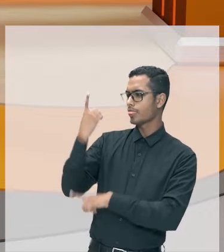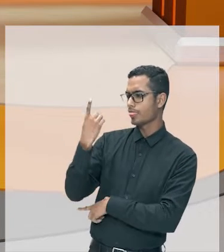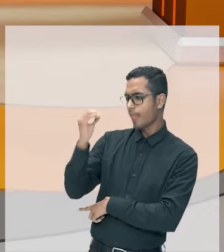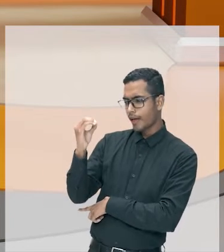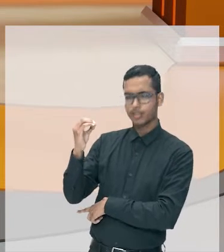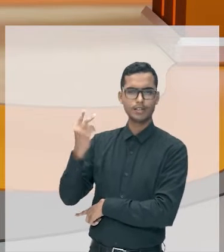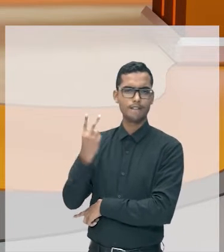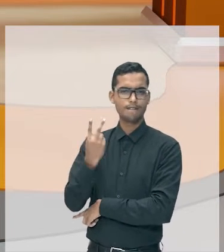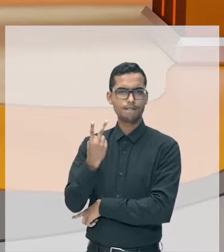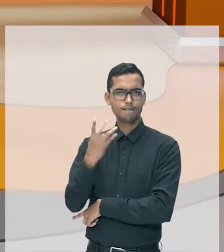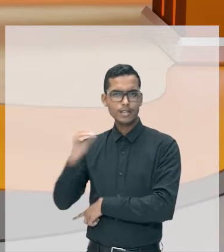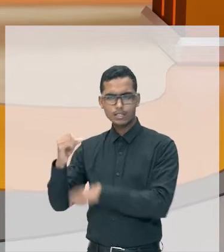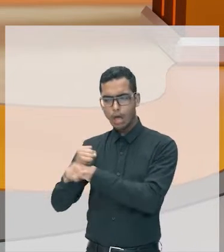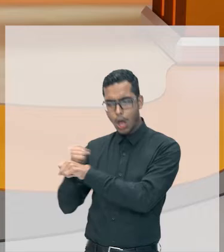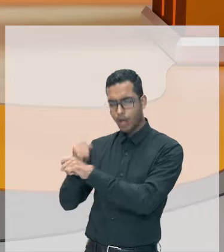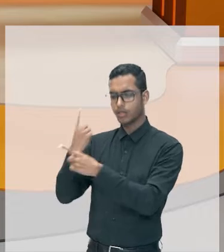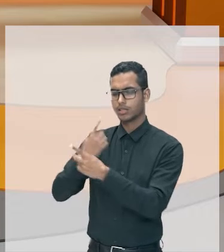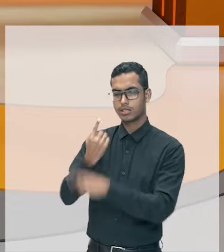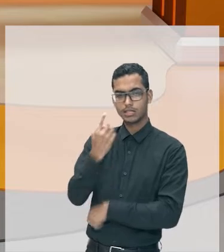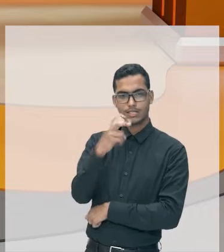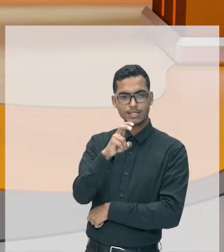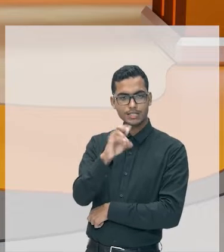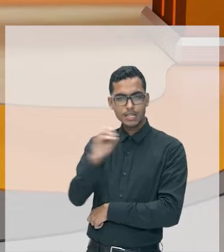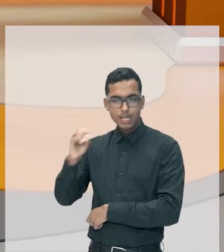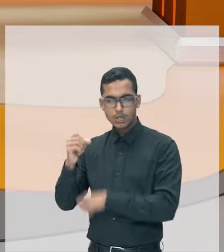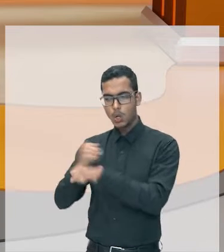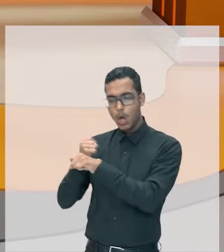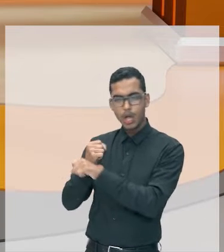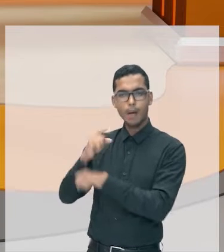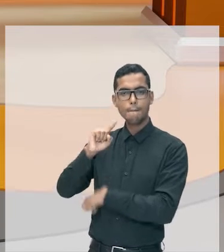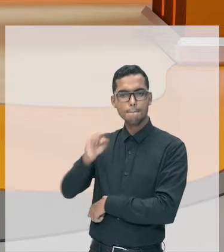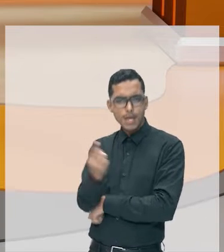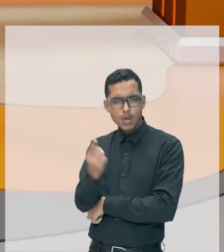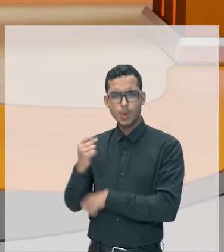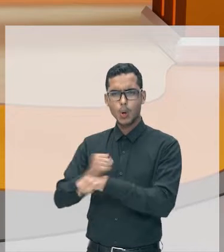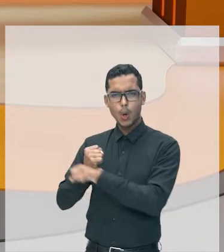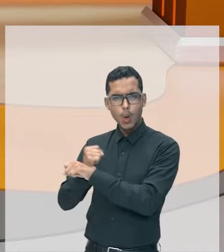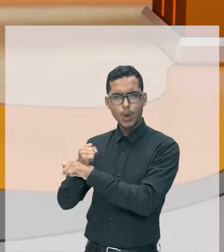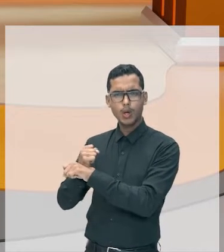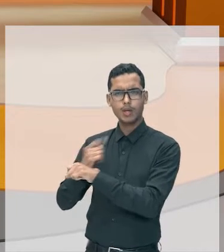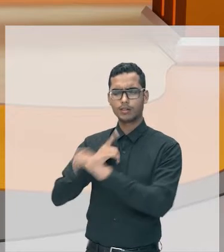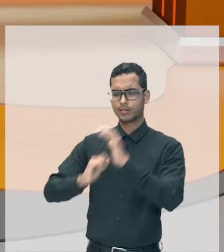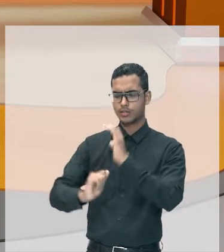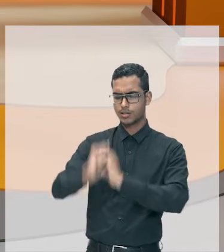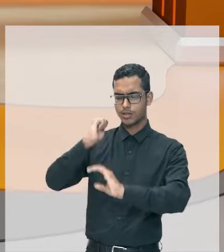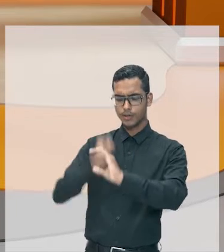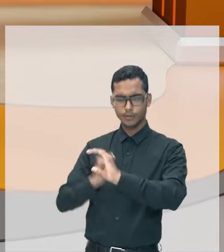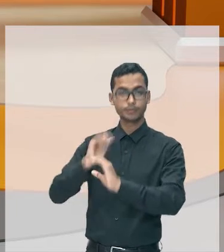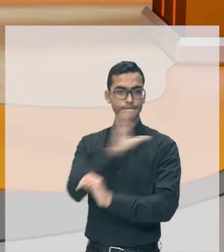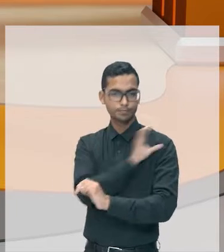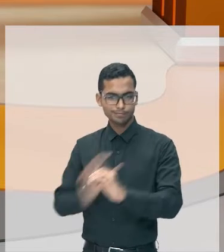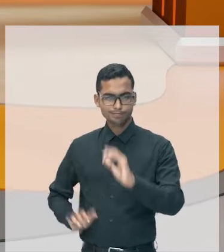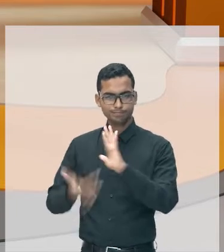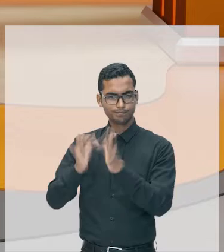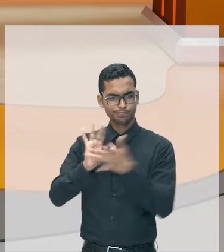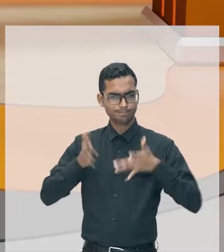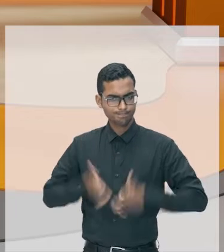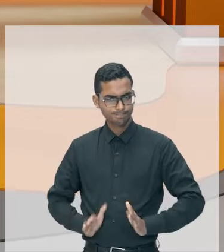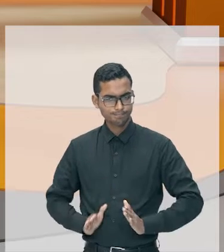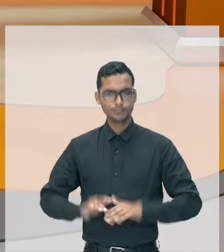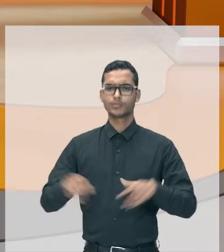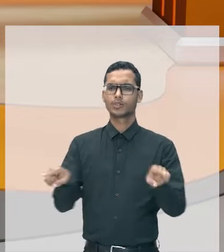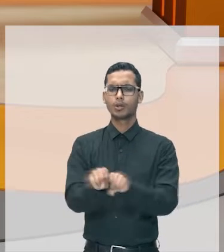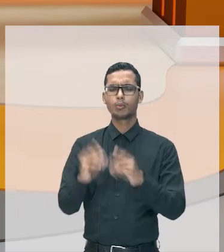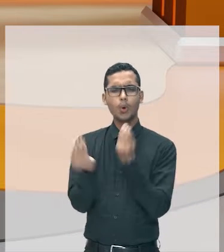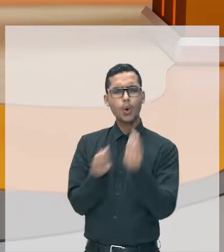há 200 anos, há 1000 anos, há 1000 anos antes de Cristo? Como é que se tem conhecimento,